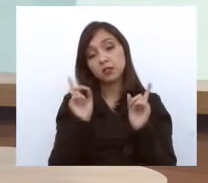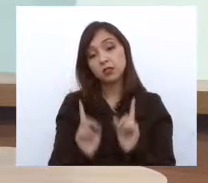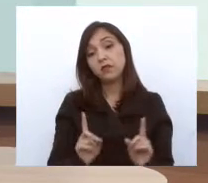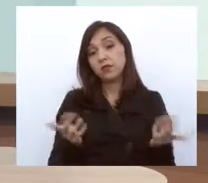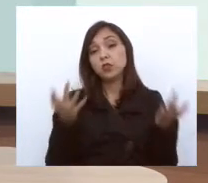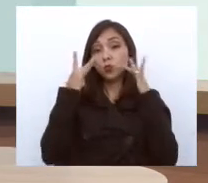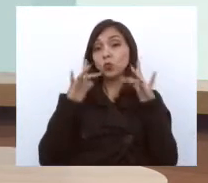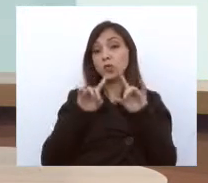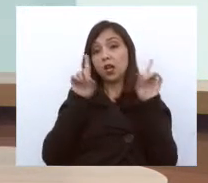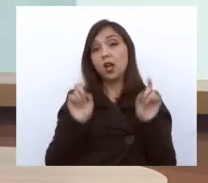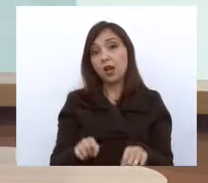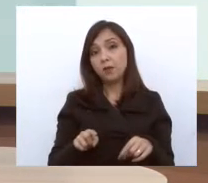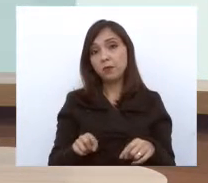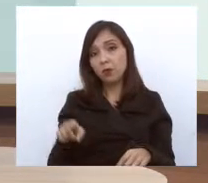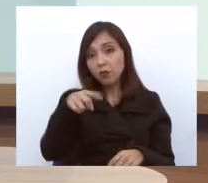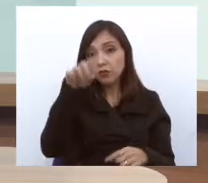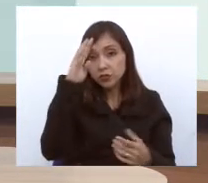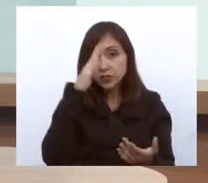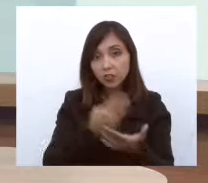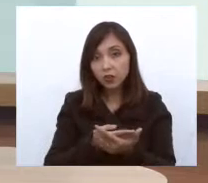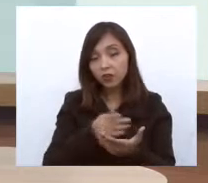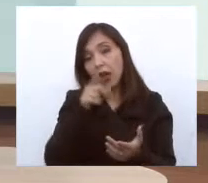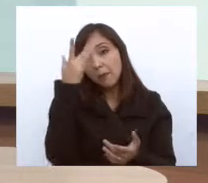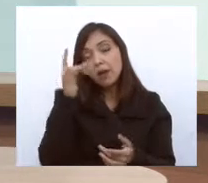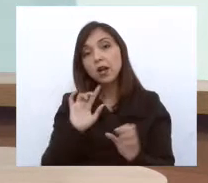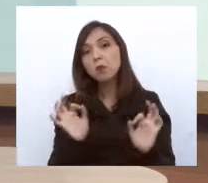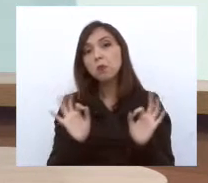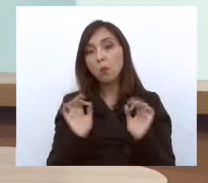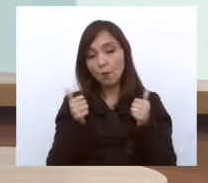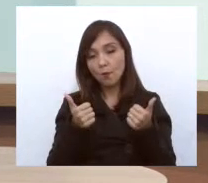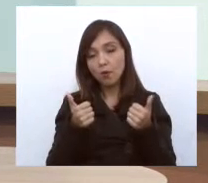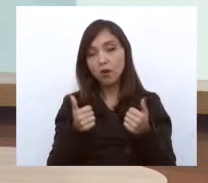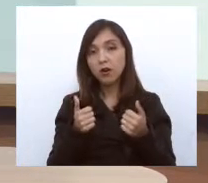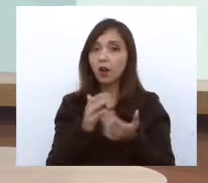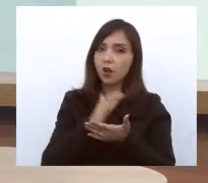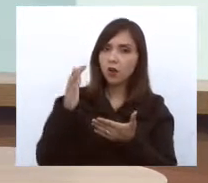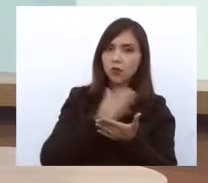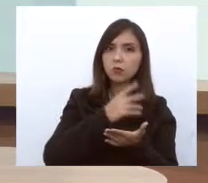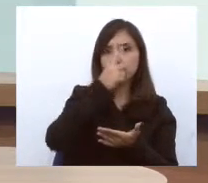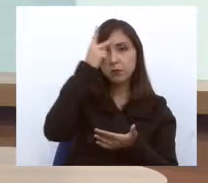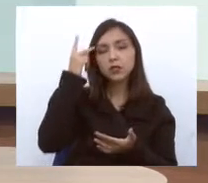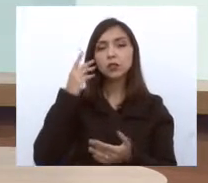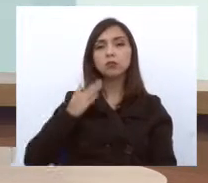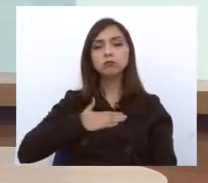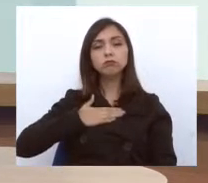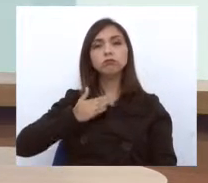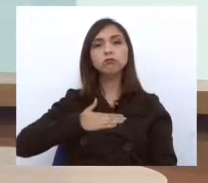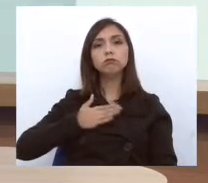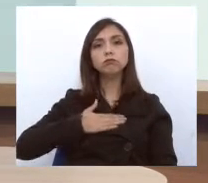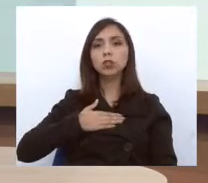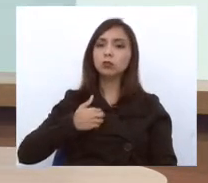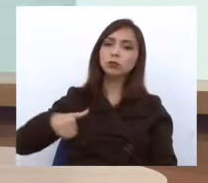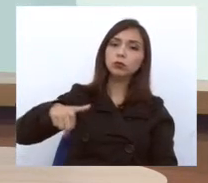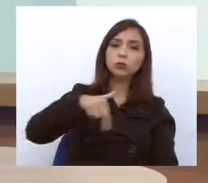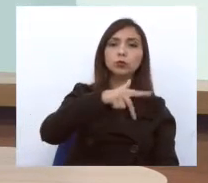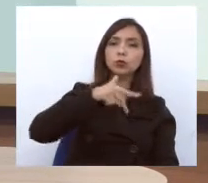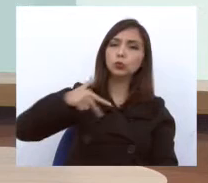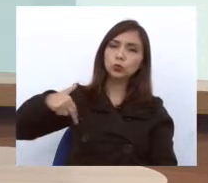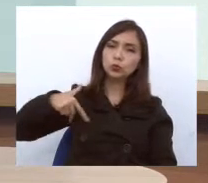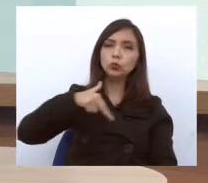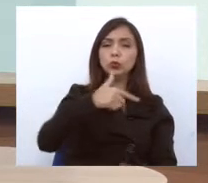deficientes. Ou alguém aqui tem essa garantia? Já conheci muitas pessoas que batiam no peito, corriam de um lado para o